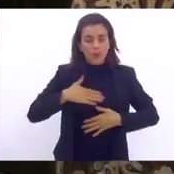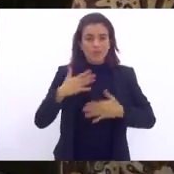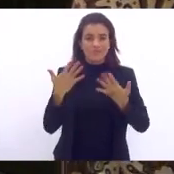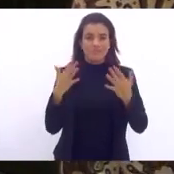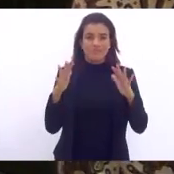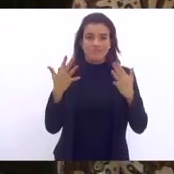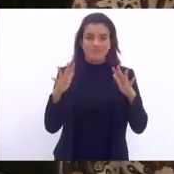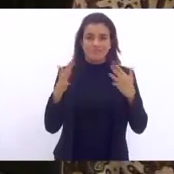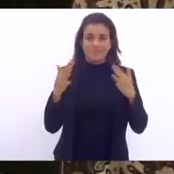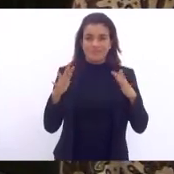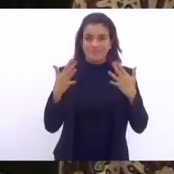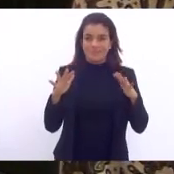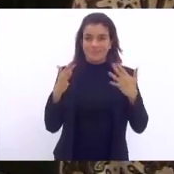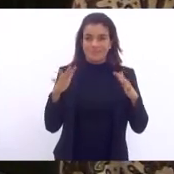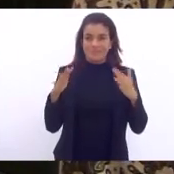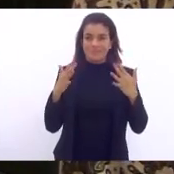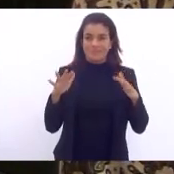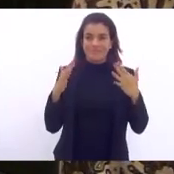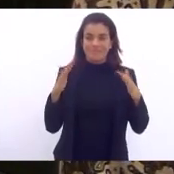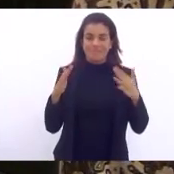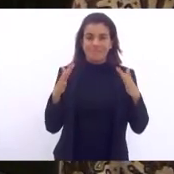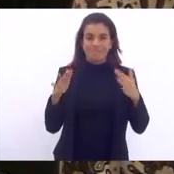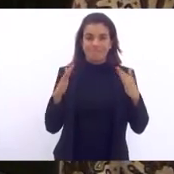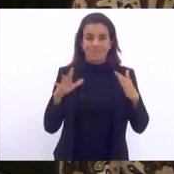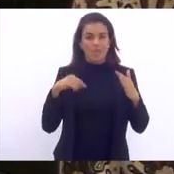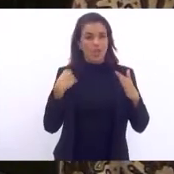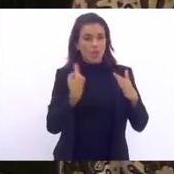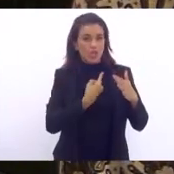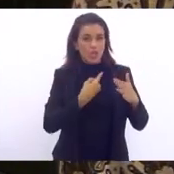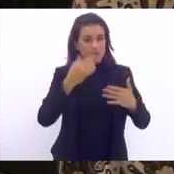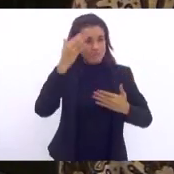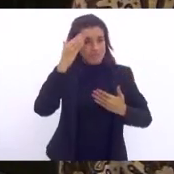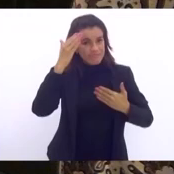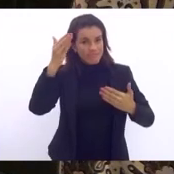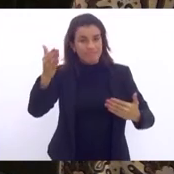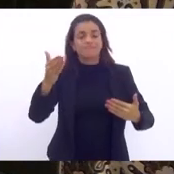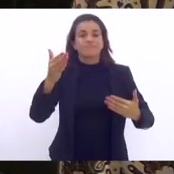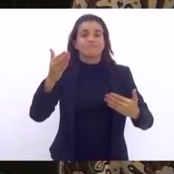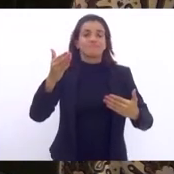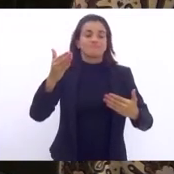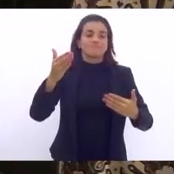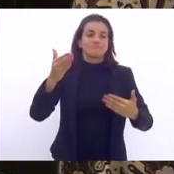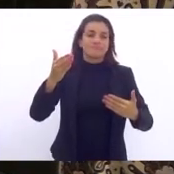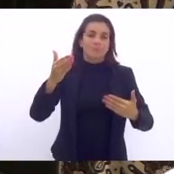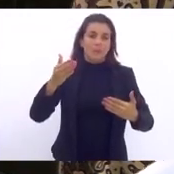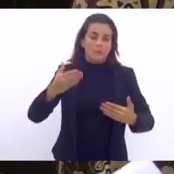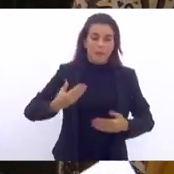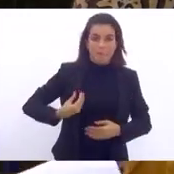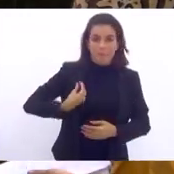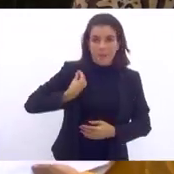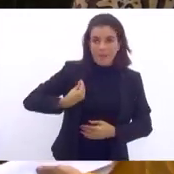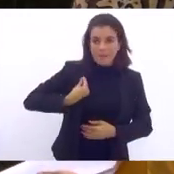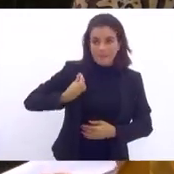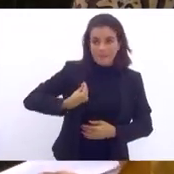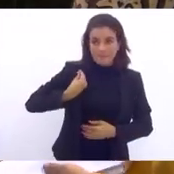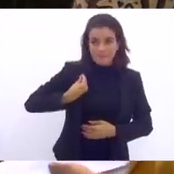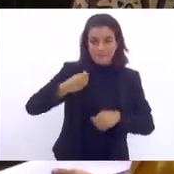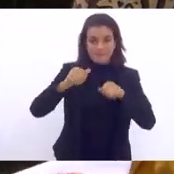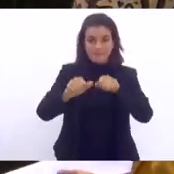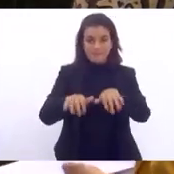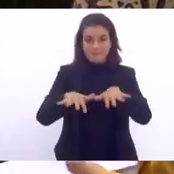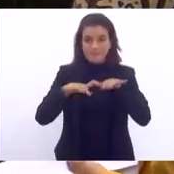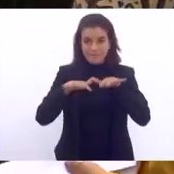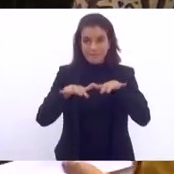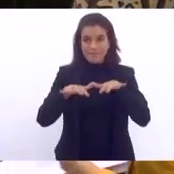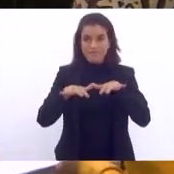dizer o quanto nós somos gratos pela sua participação no plenário, que é o pessoal todo da